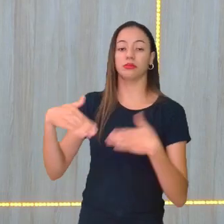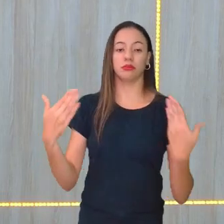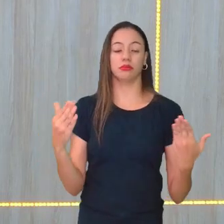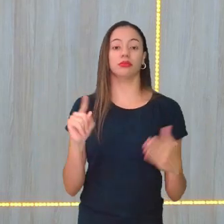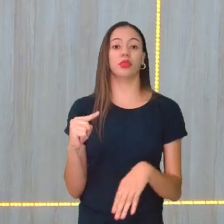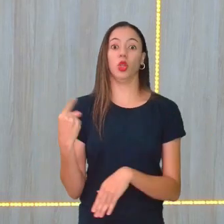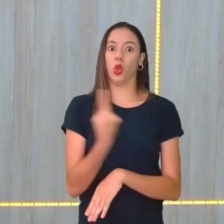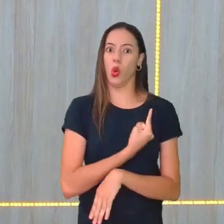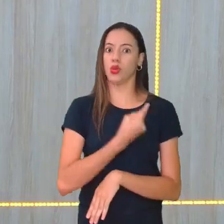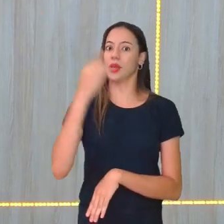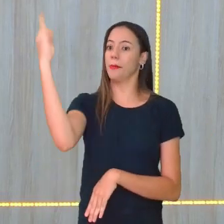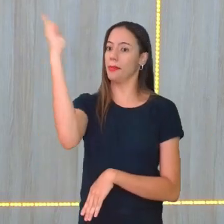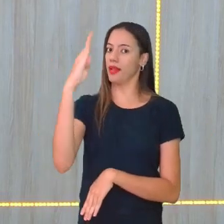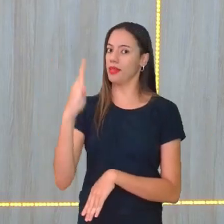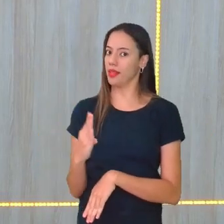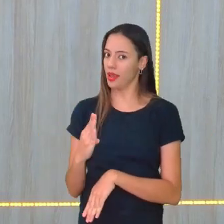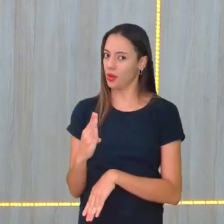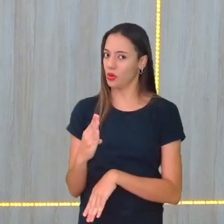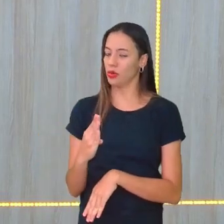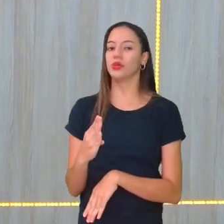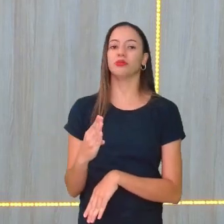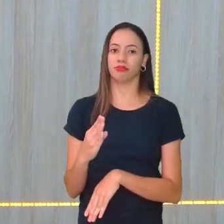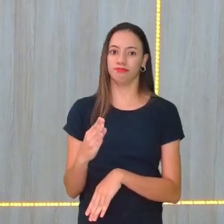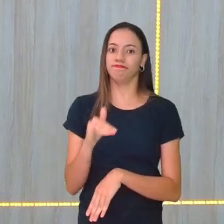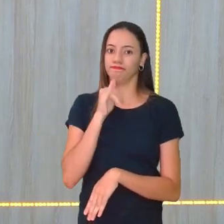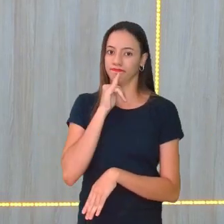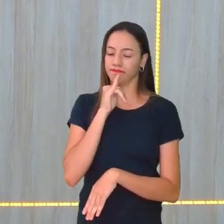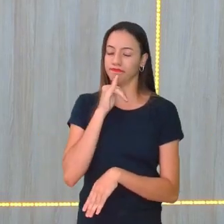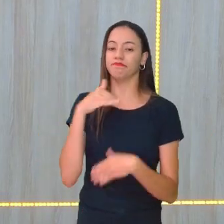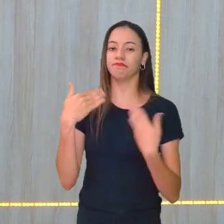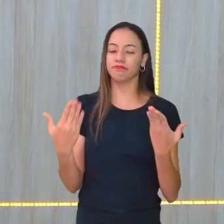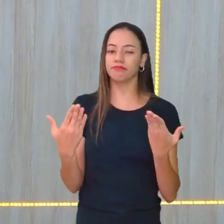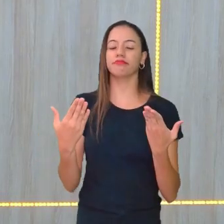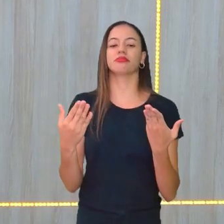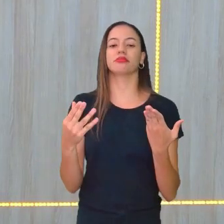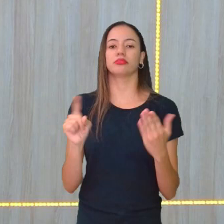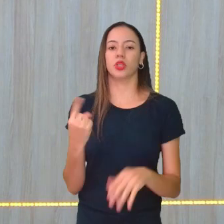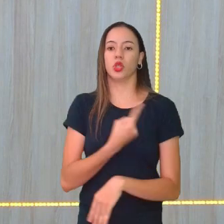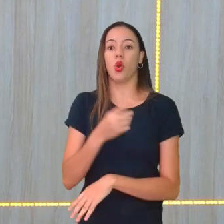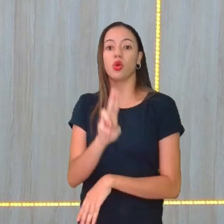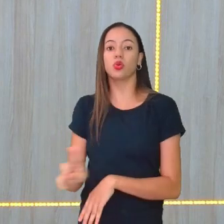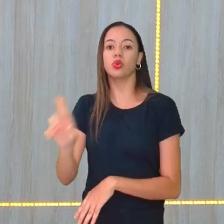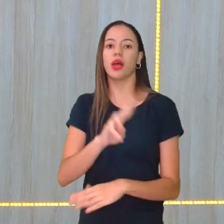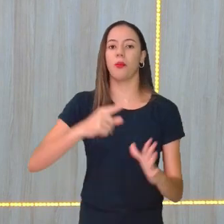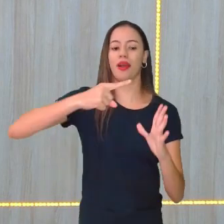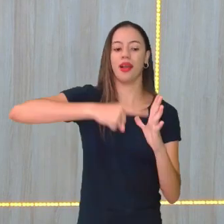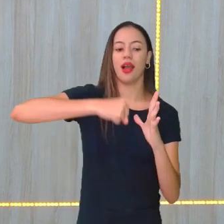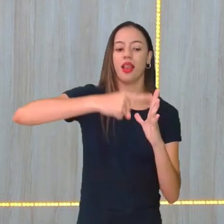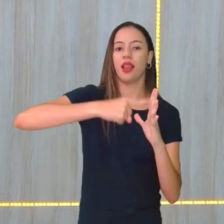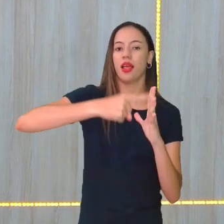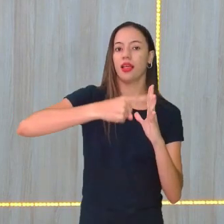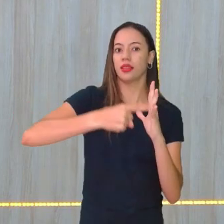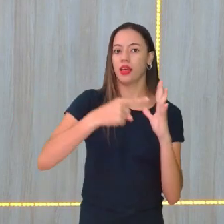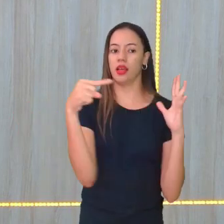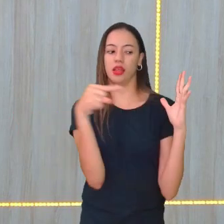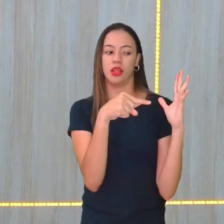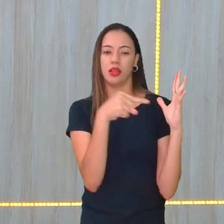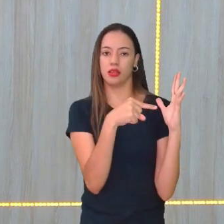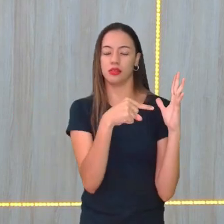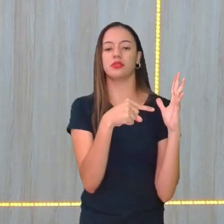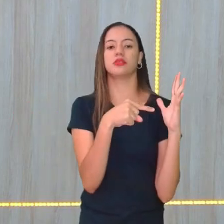nós, brasileiros e brasileiras, por exemplo, que utilizamos nosso calendário como o